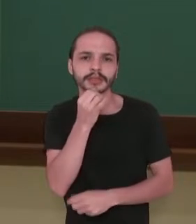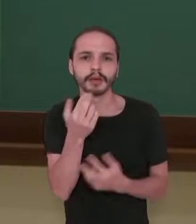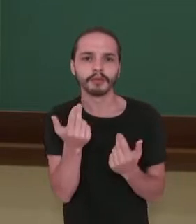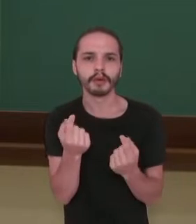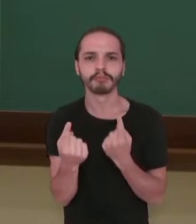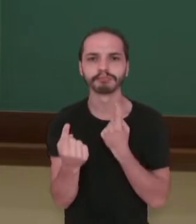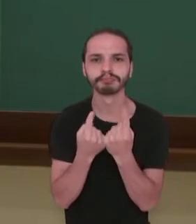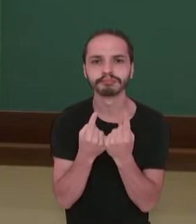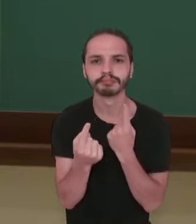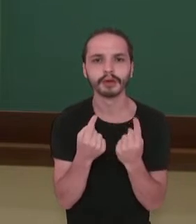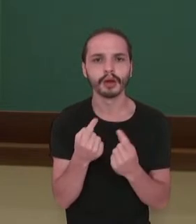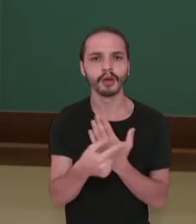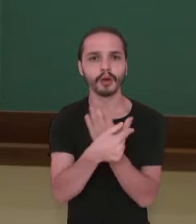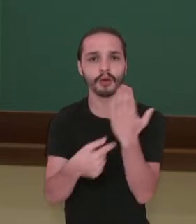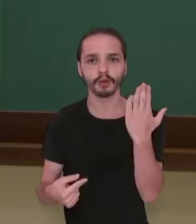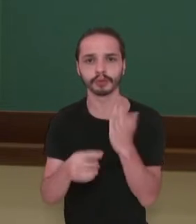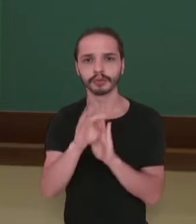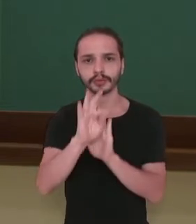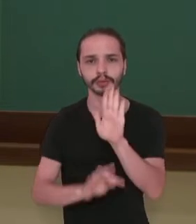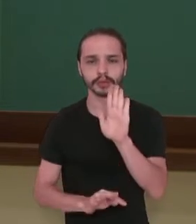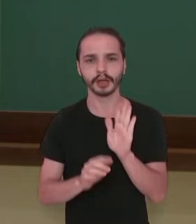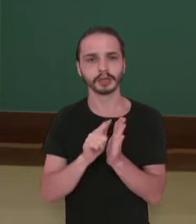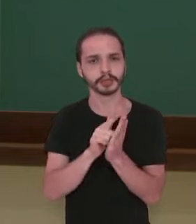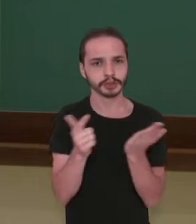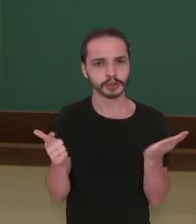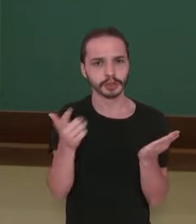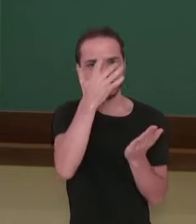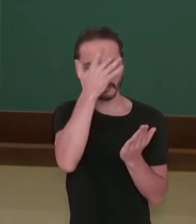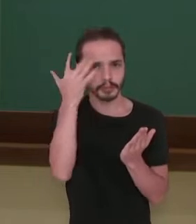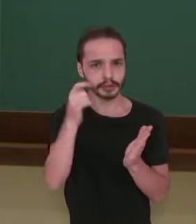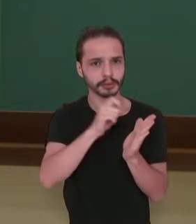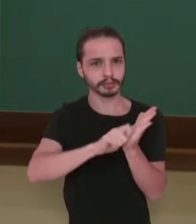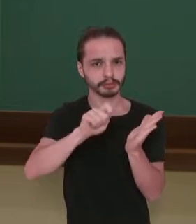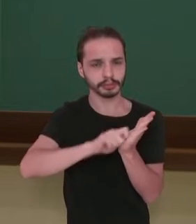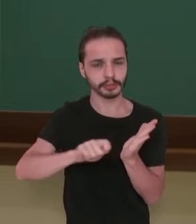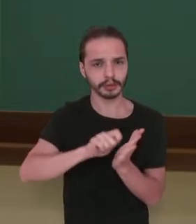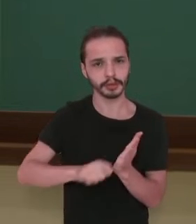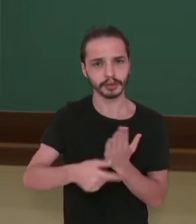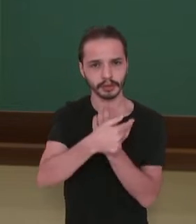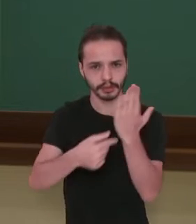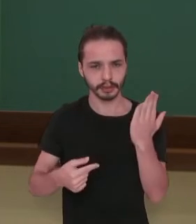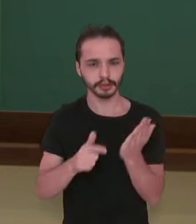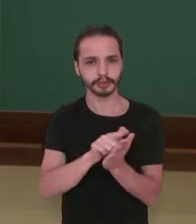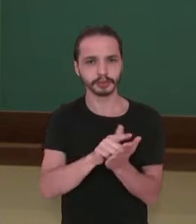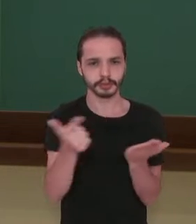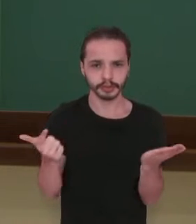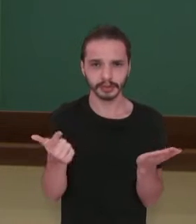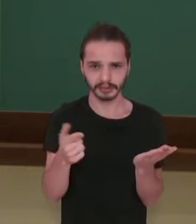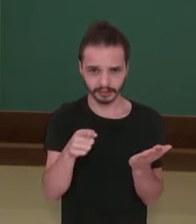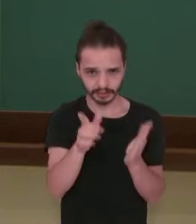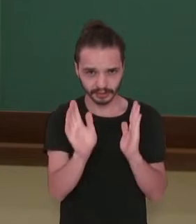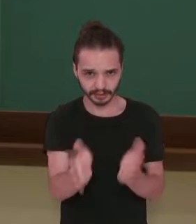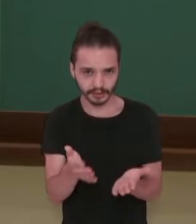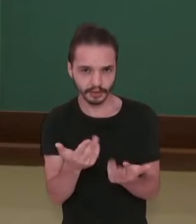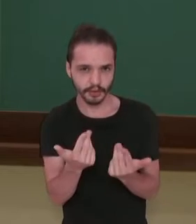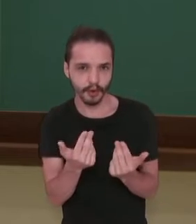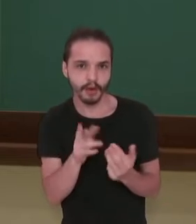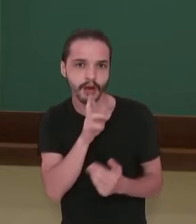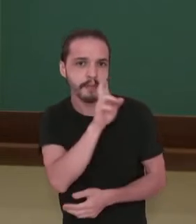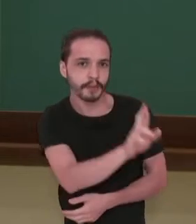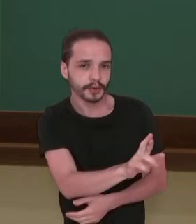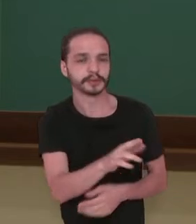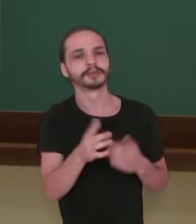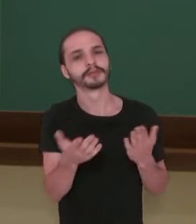com o autor do texto, com o jornalista, com a pessoa que escreveu, que fez a redação daquela notícia, enfim? Então,